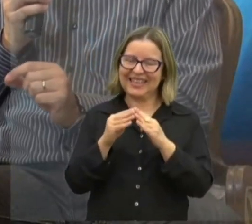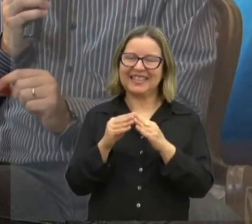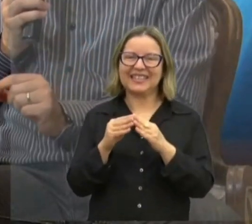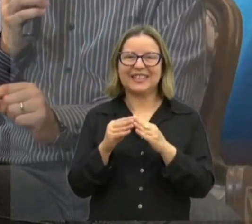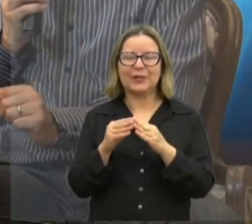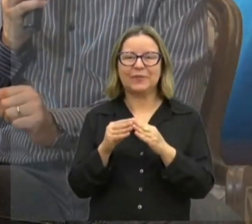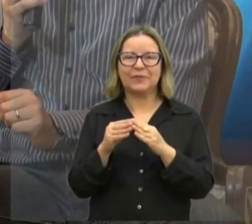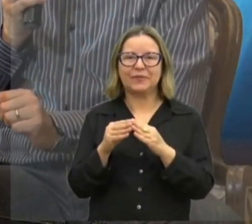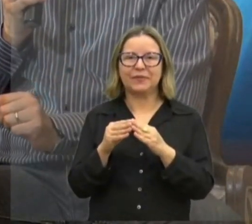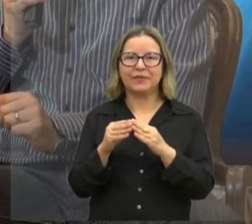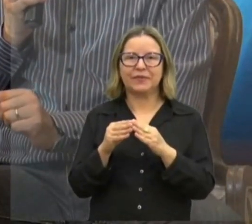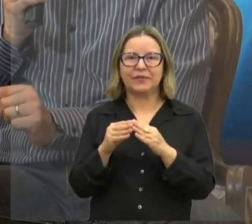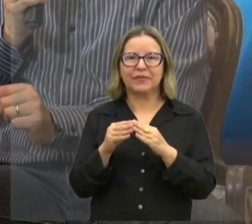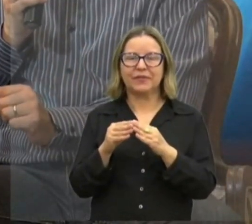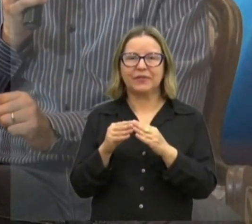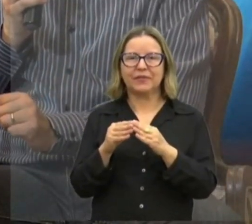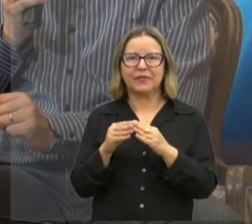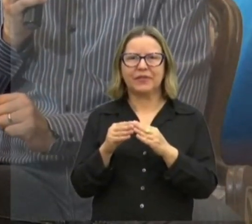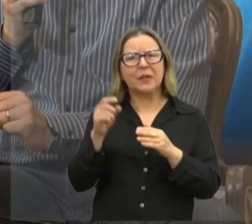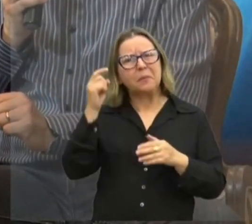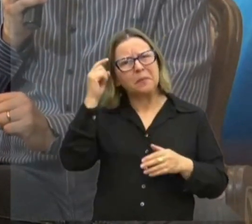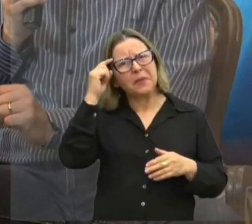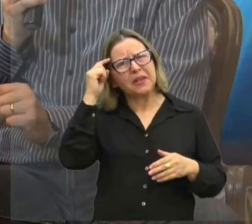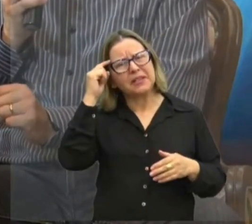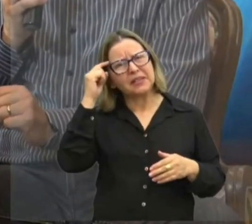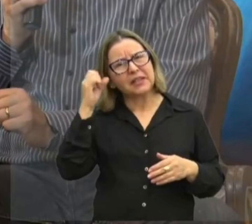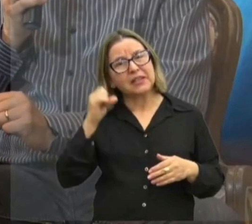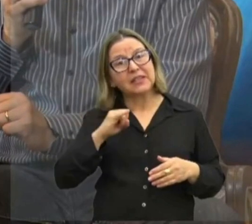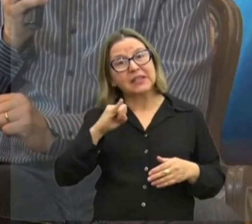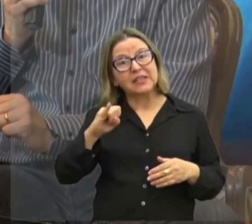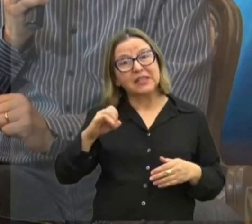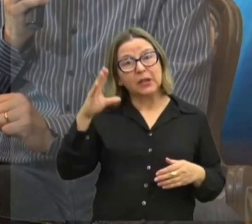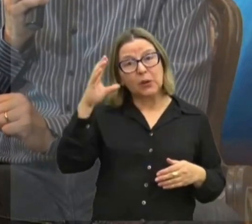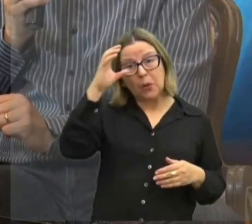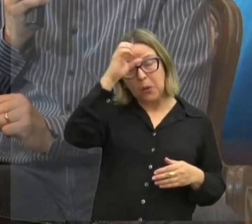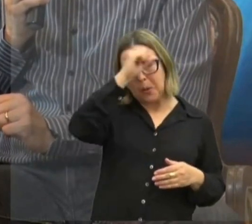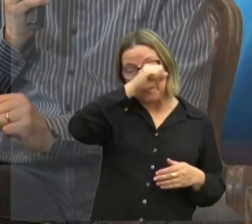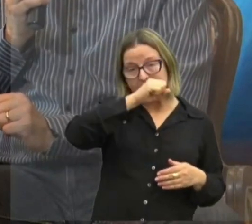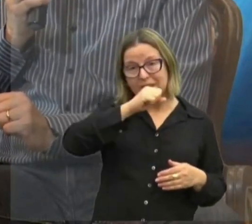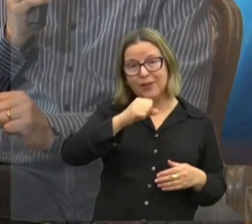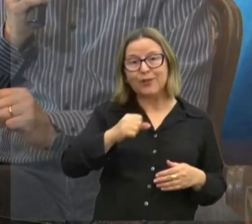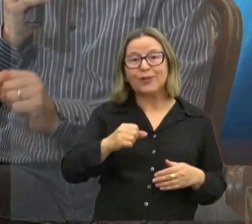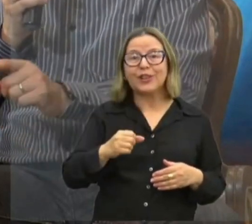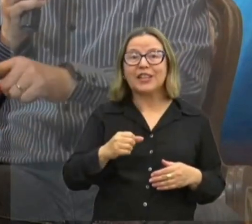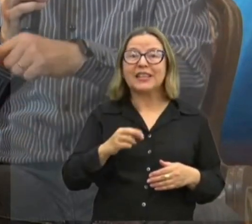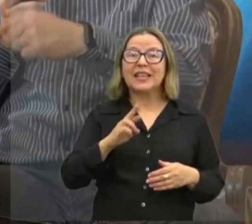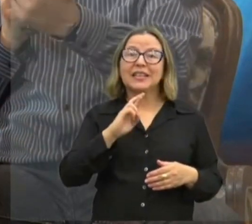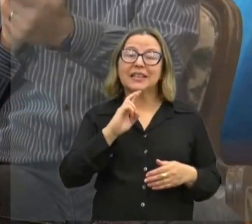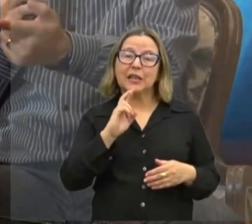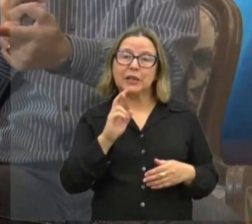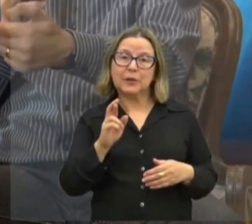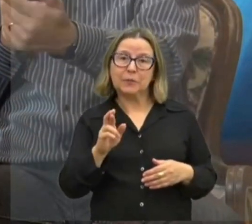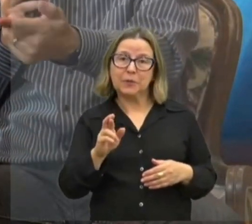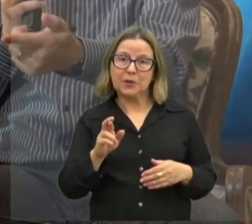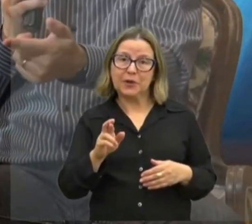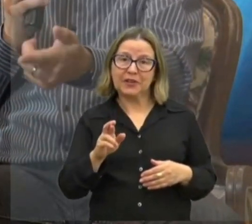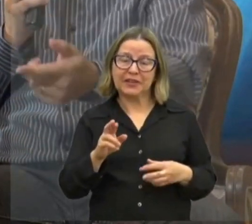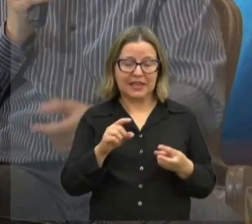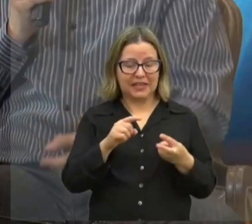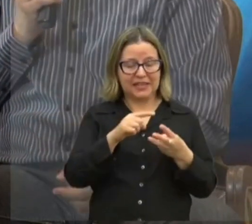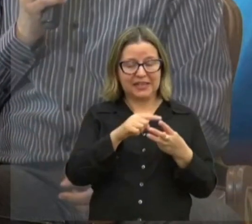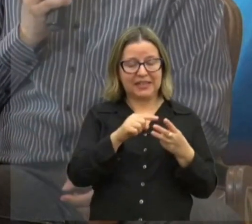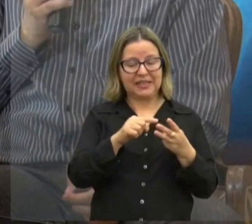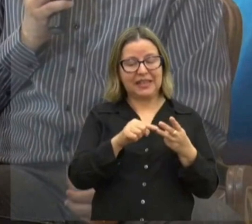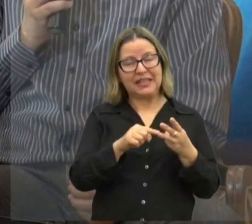você compreendeu, né, a resposta dessas 3, cada resposta dessas perguntas, senão você revisse logo em